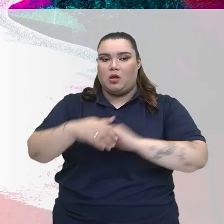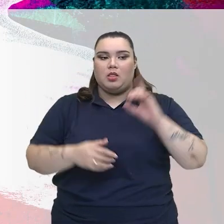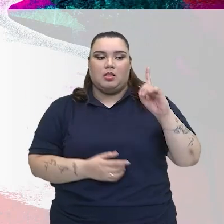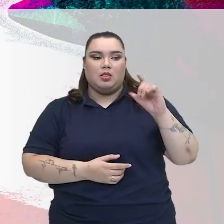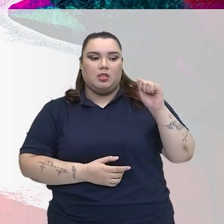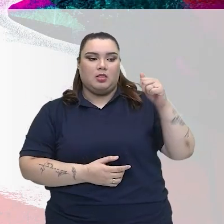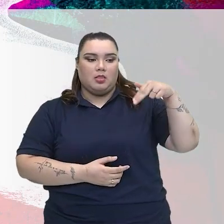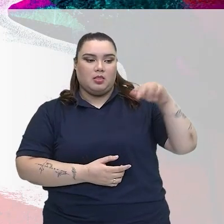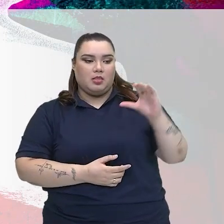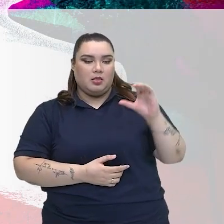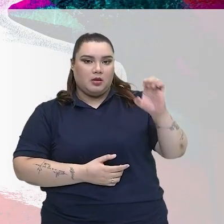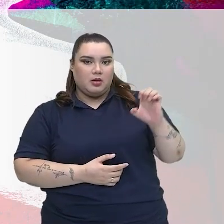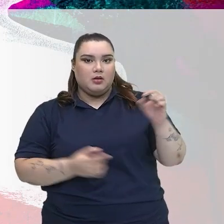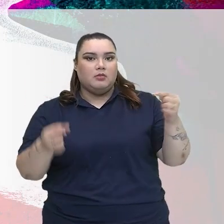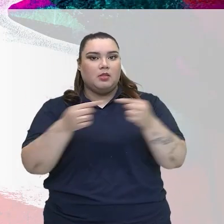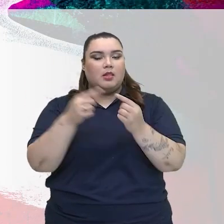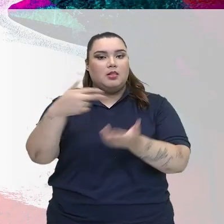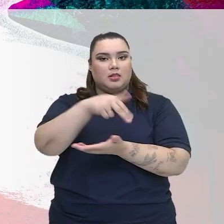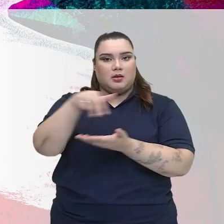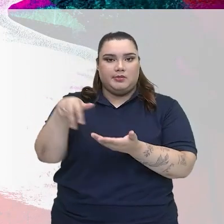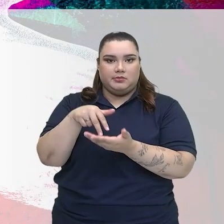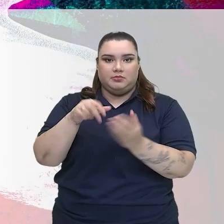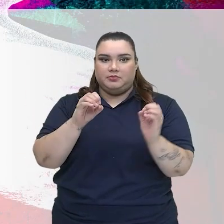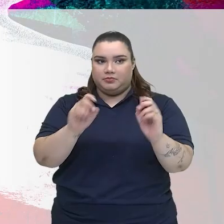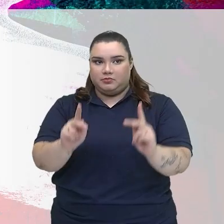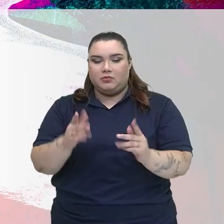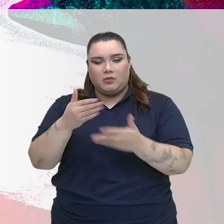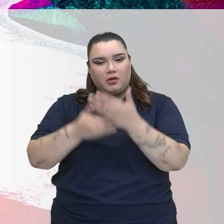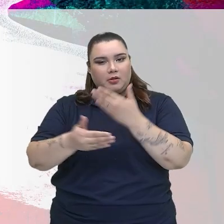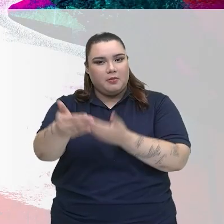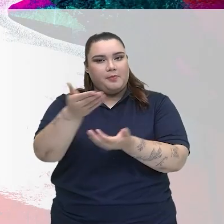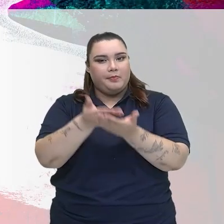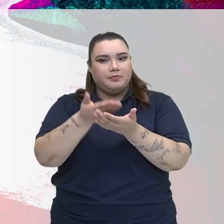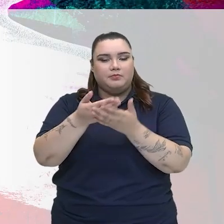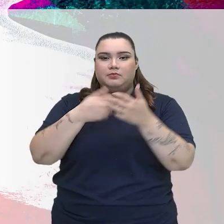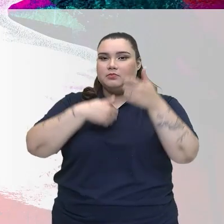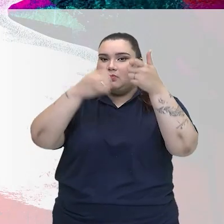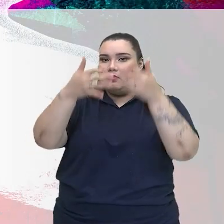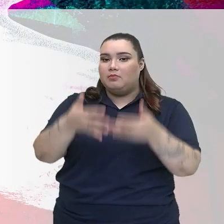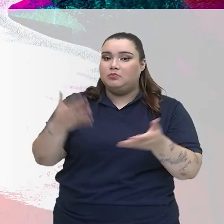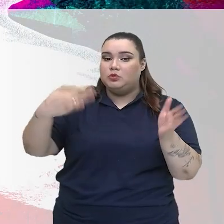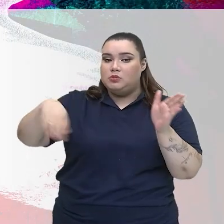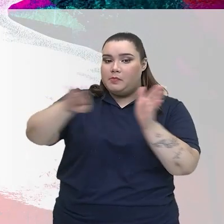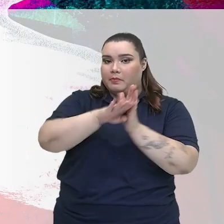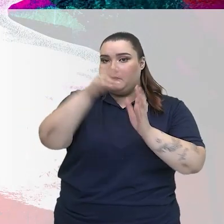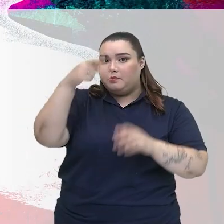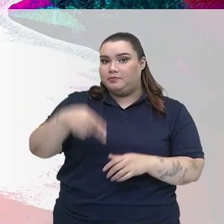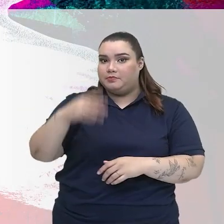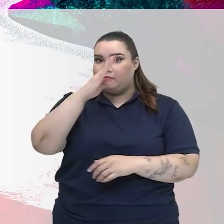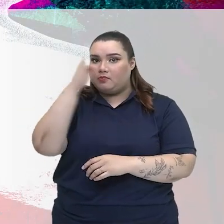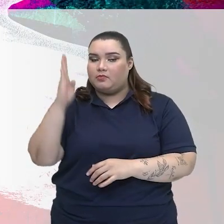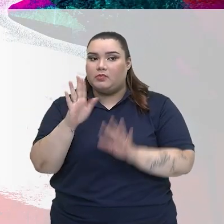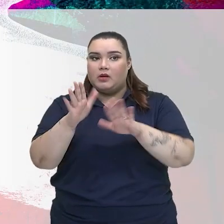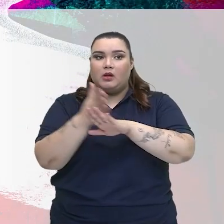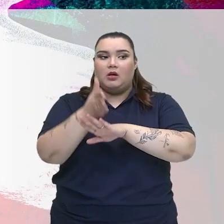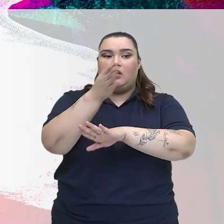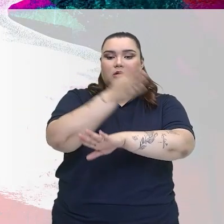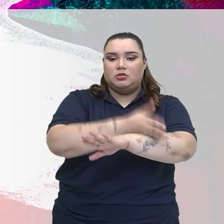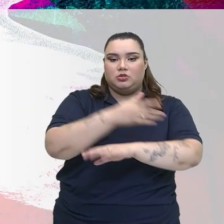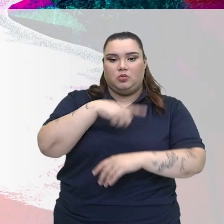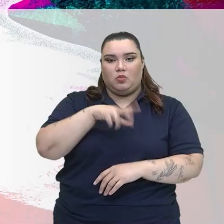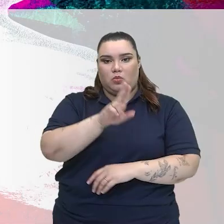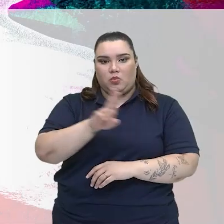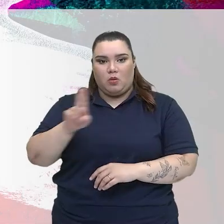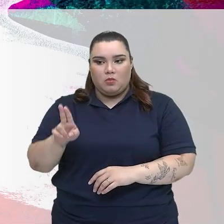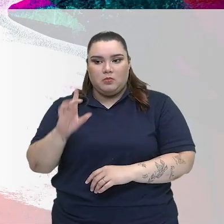E vocês vão ver que mais para frente na nossa aula, eu vou dizer que quando chegou aqui no Brasil, antes de receber esse nome